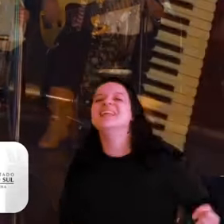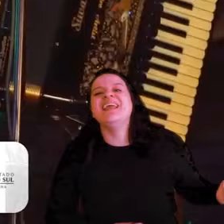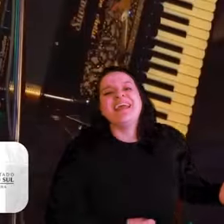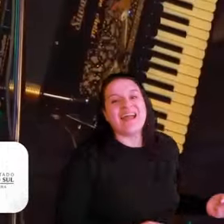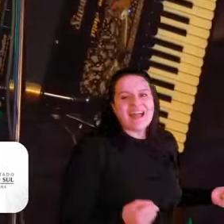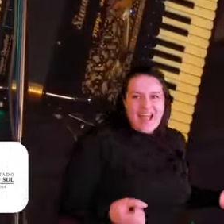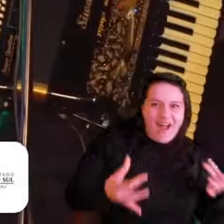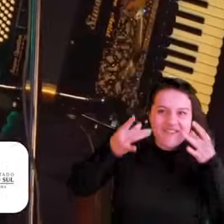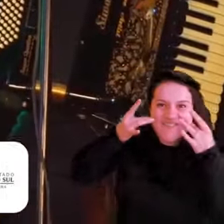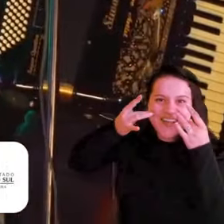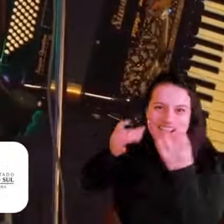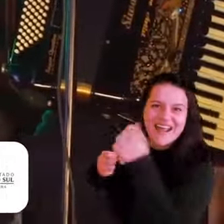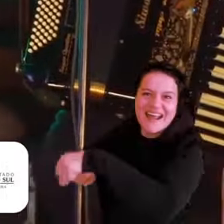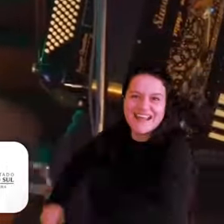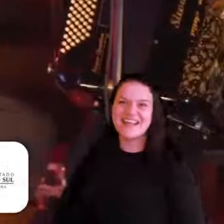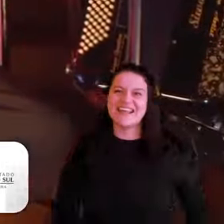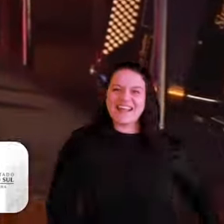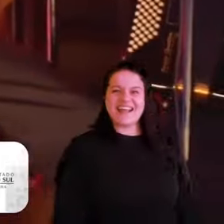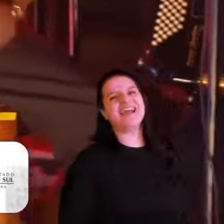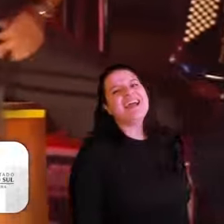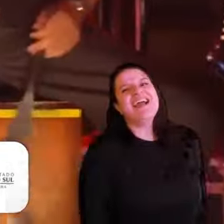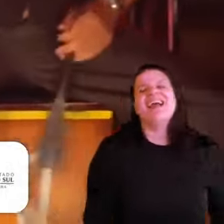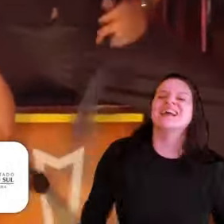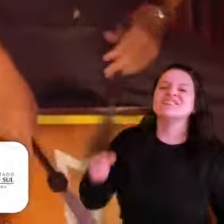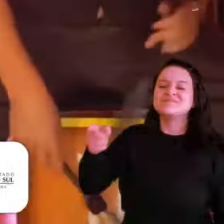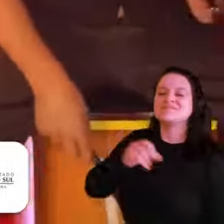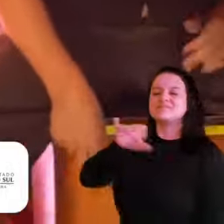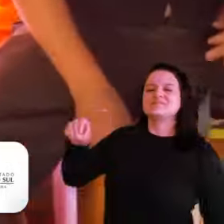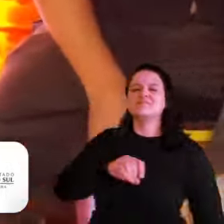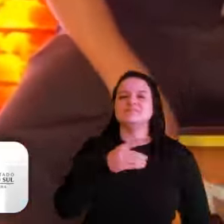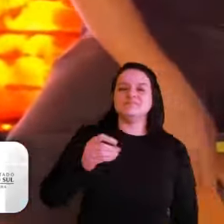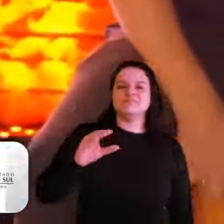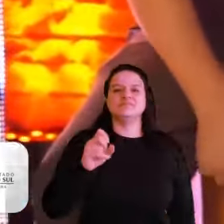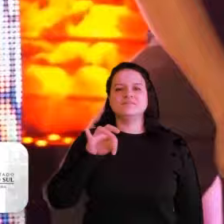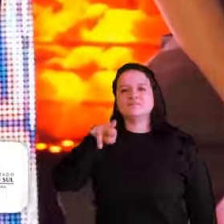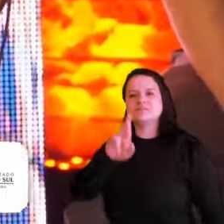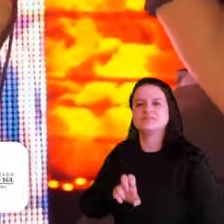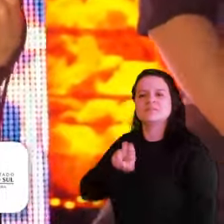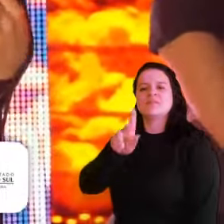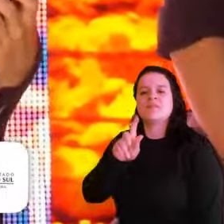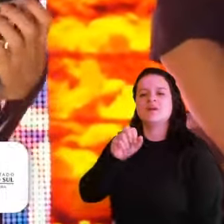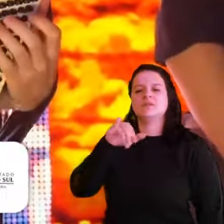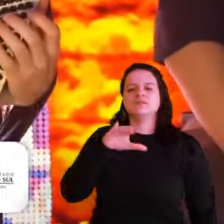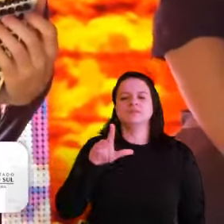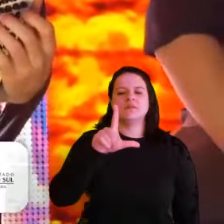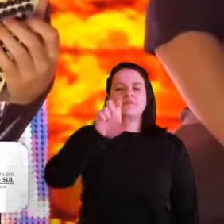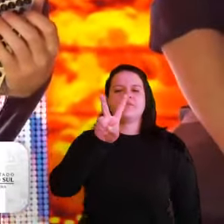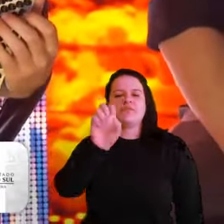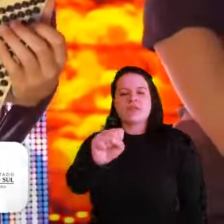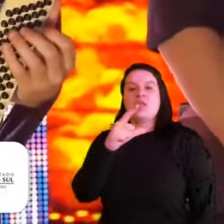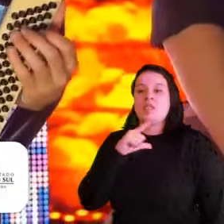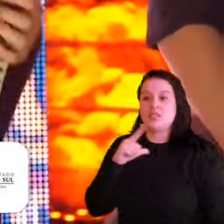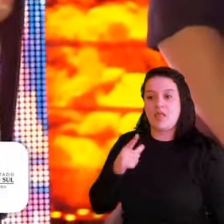Ah, por quê? É ao vivo o negócio, hein, mamãe? João Pantaleão Gonçalves Leite. Do disco bem